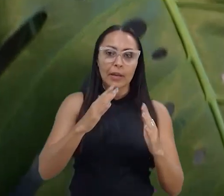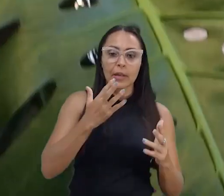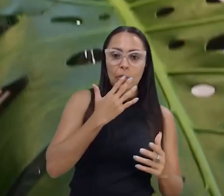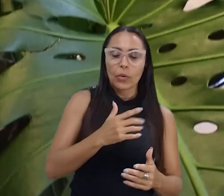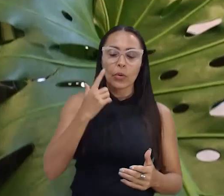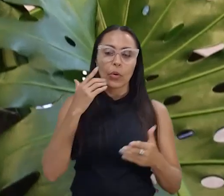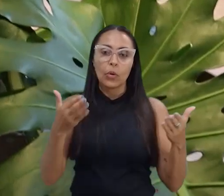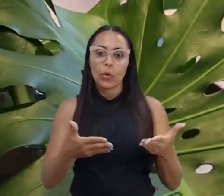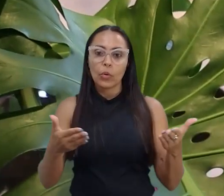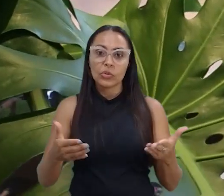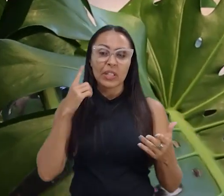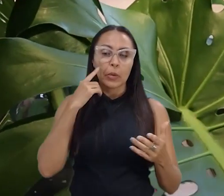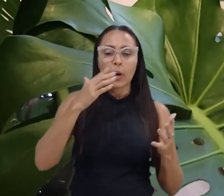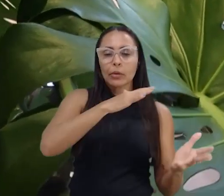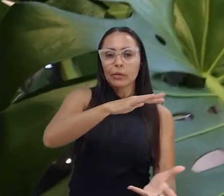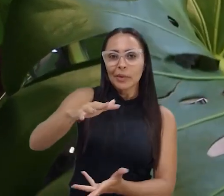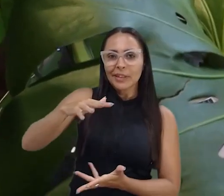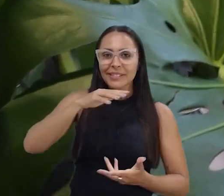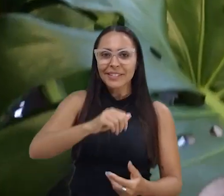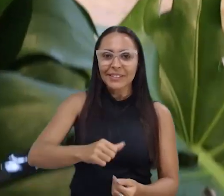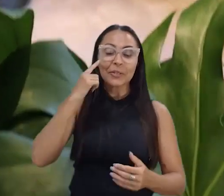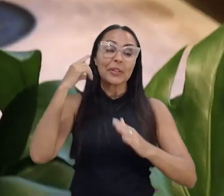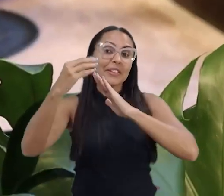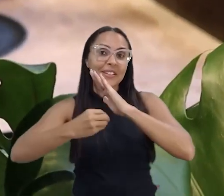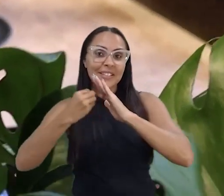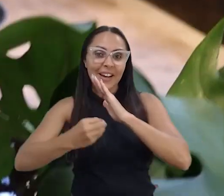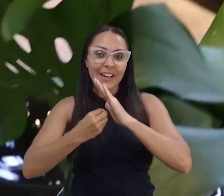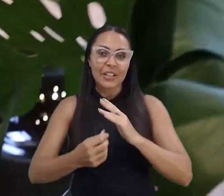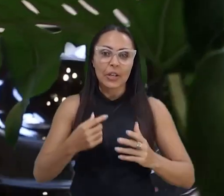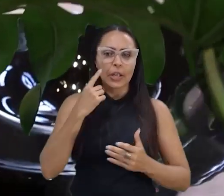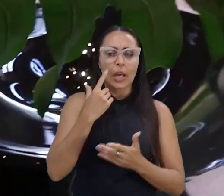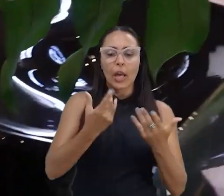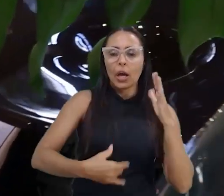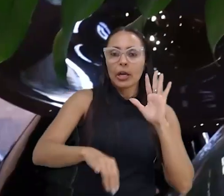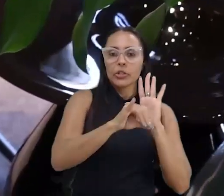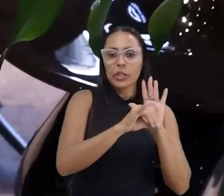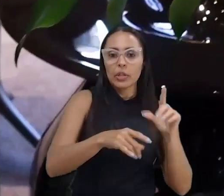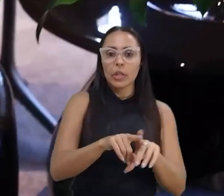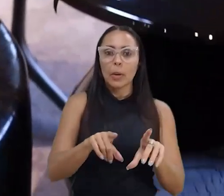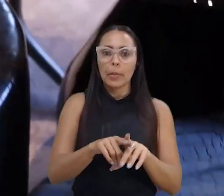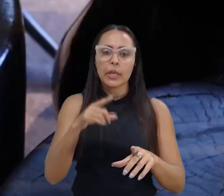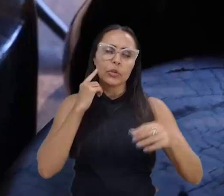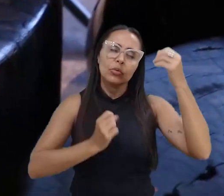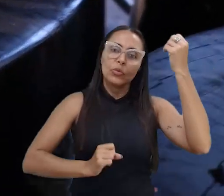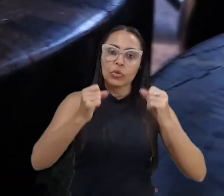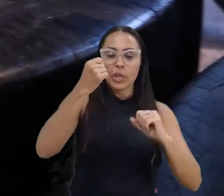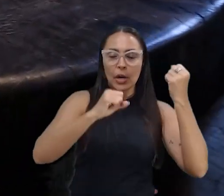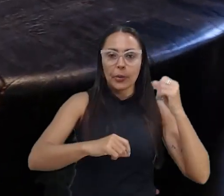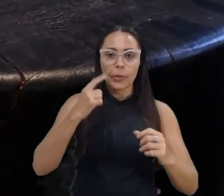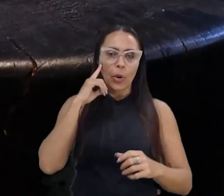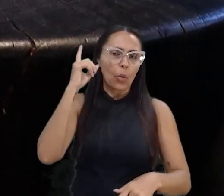crítica atualmente às tendências globais dominam o cenário do design de interiores. Estilos como minimalista, industrial,